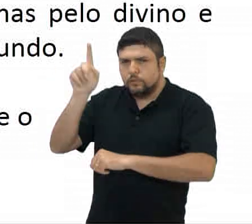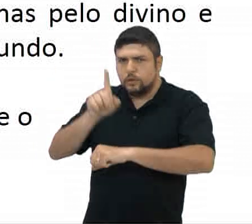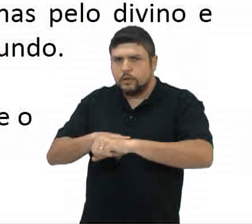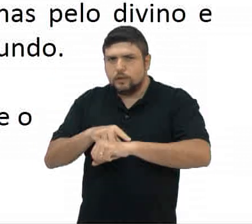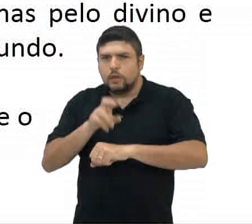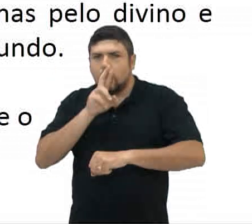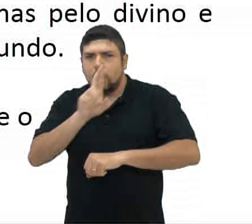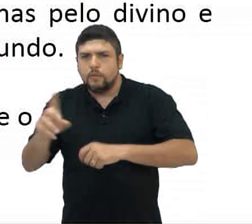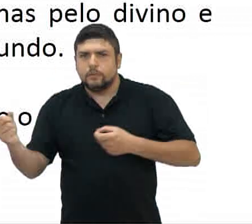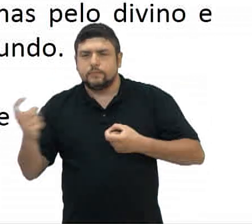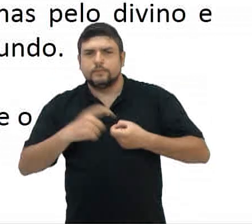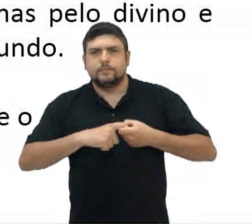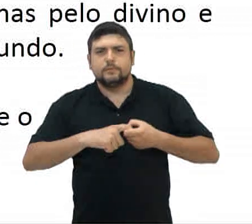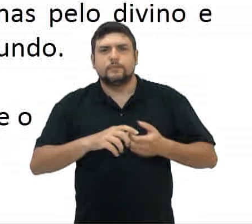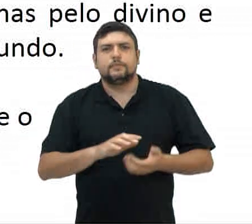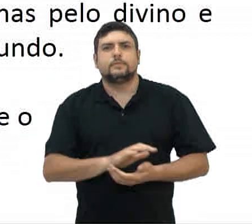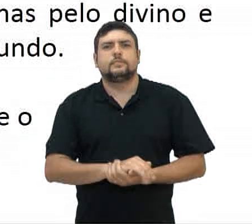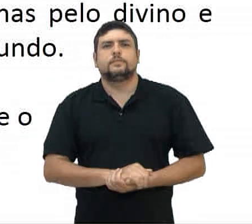para responder.